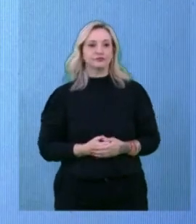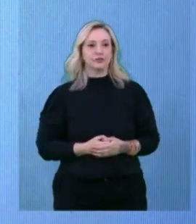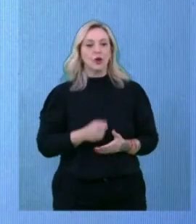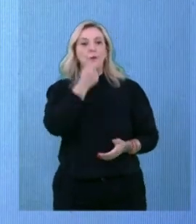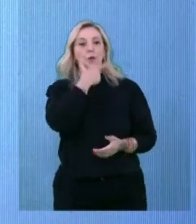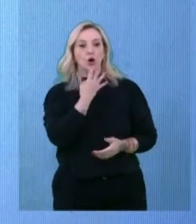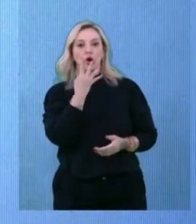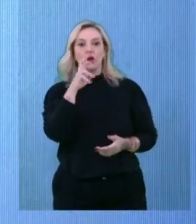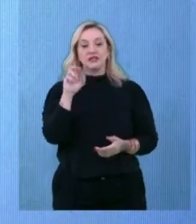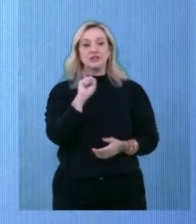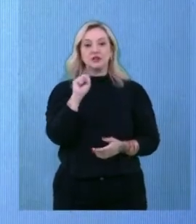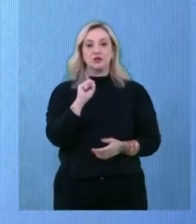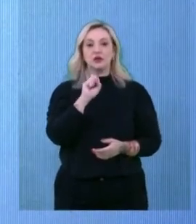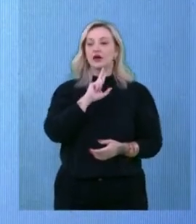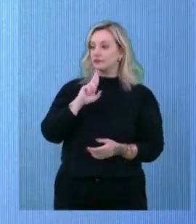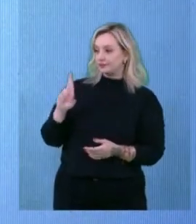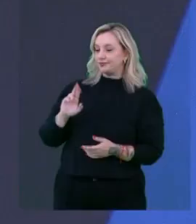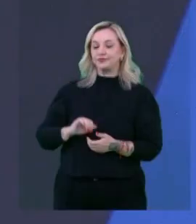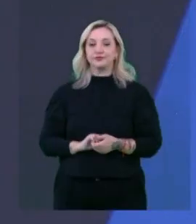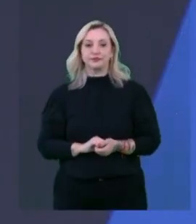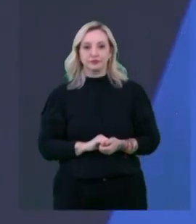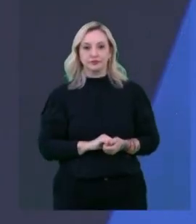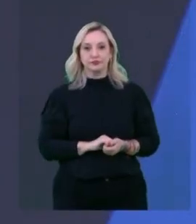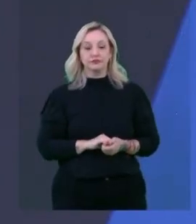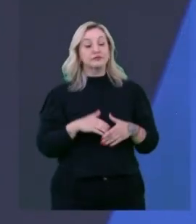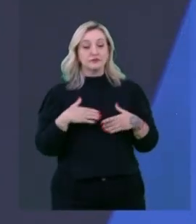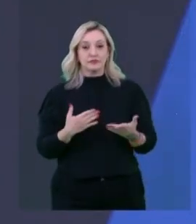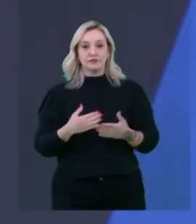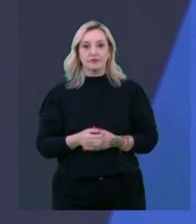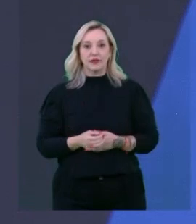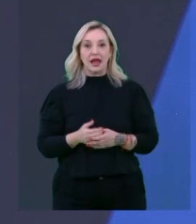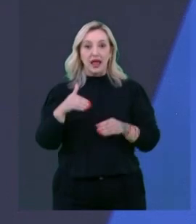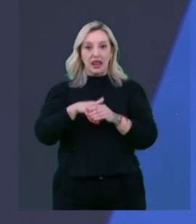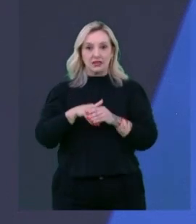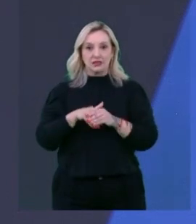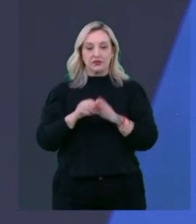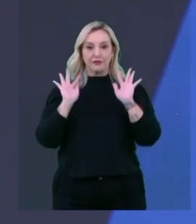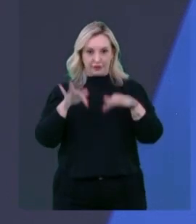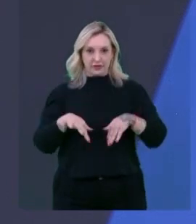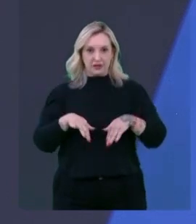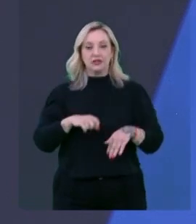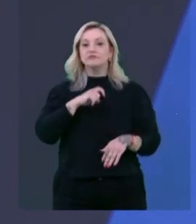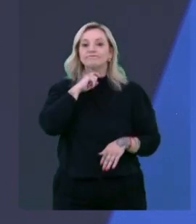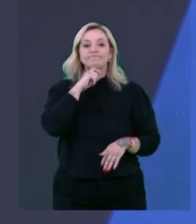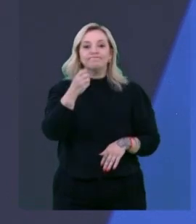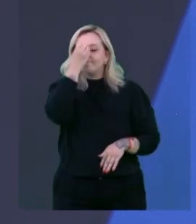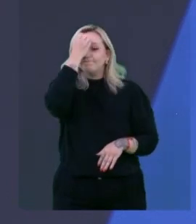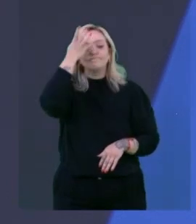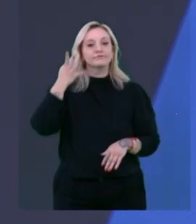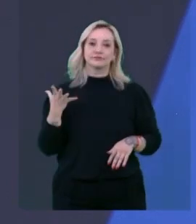boulos 45 segundos para réplica gente quando a eleição passar ninguém vai mais